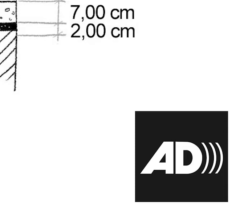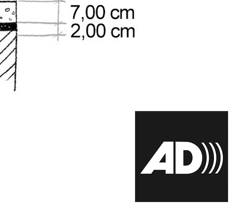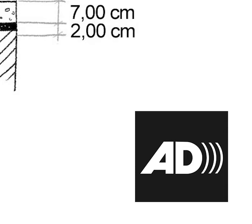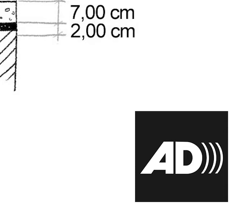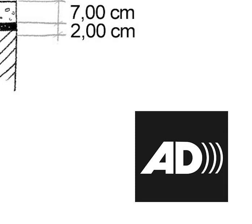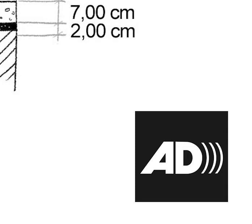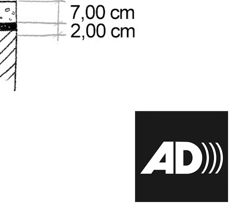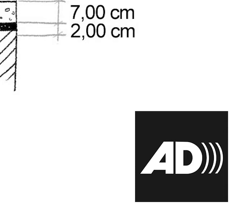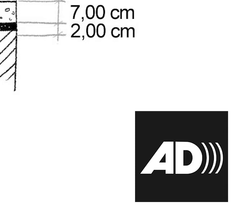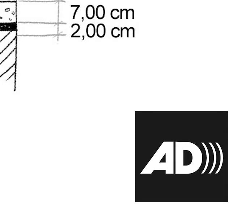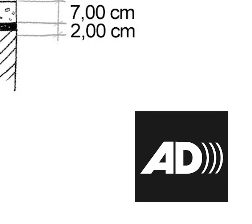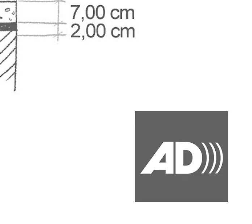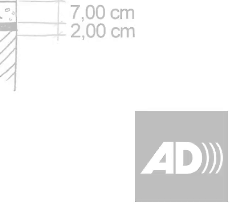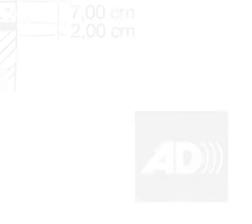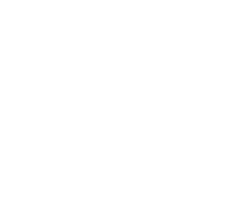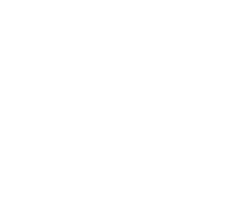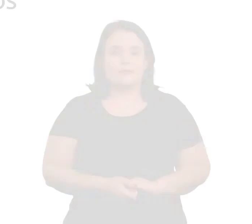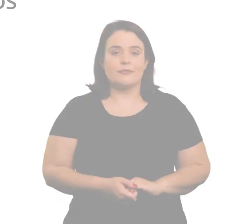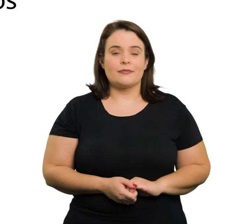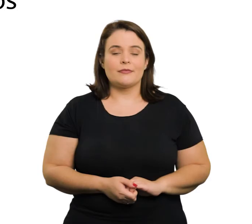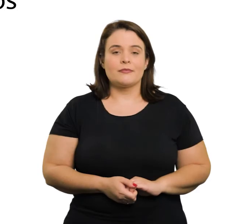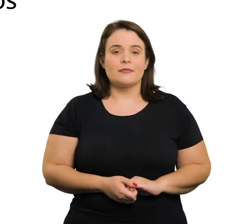divisão de 2 centímetros de largura.